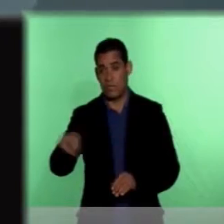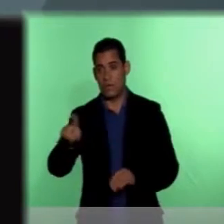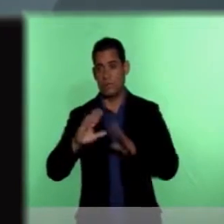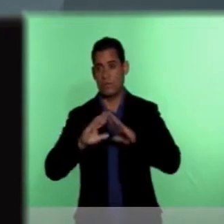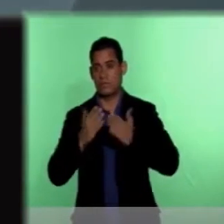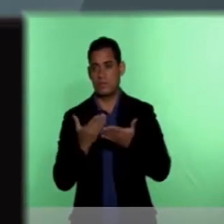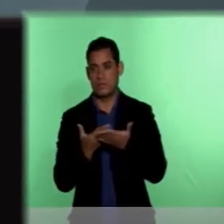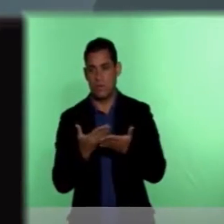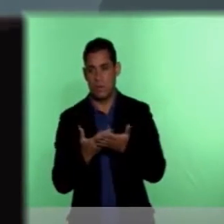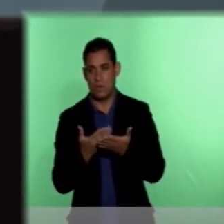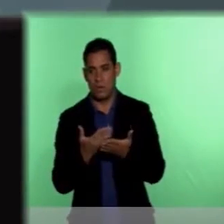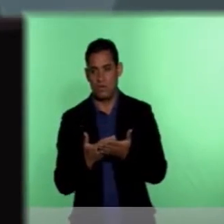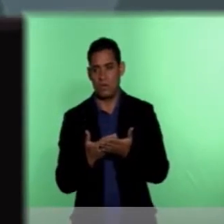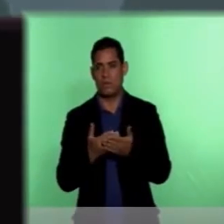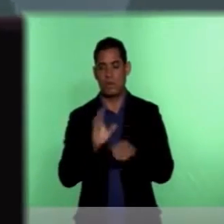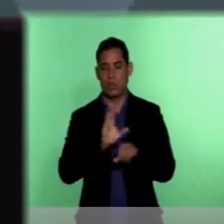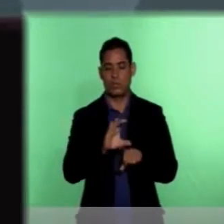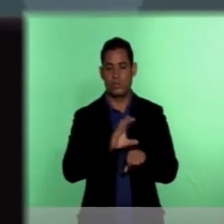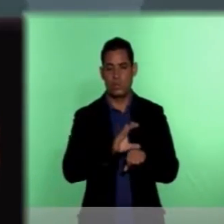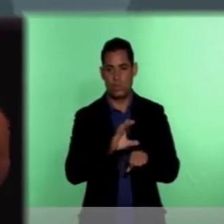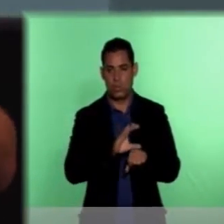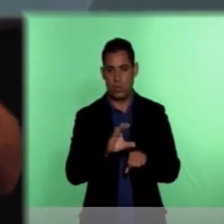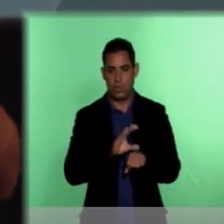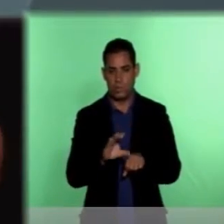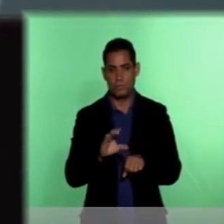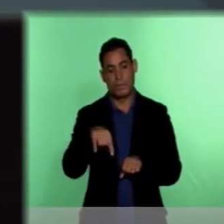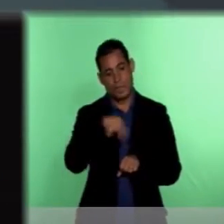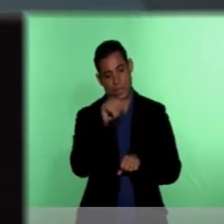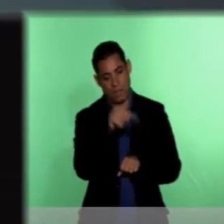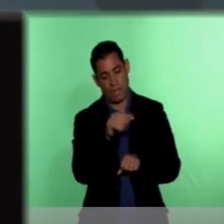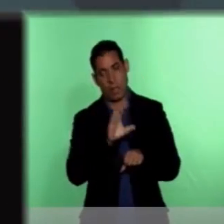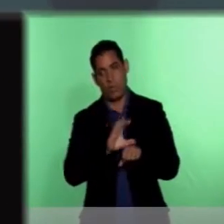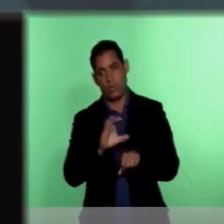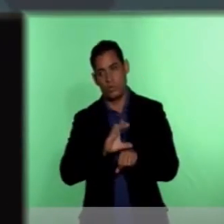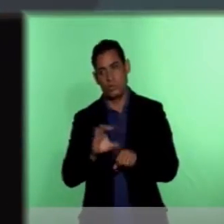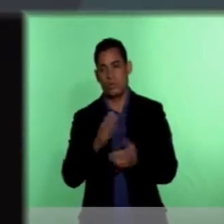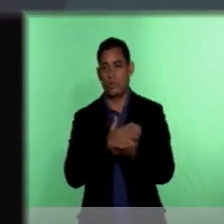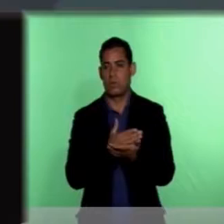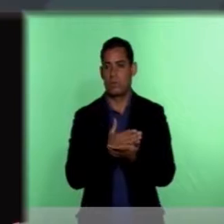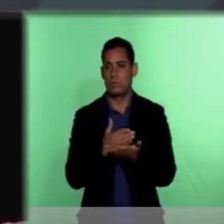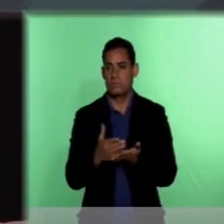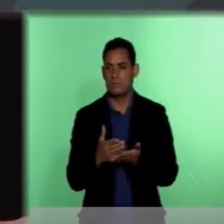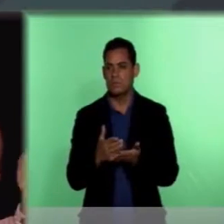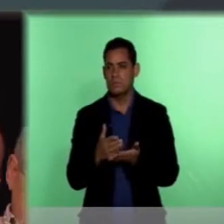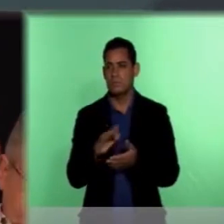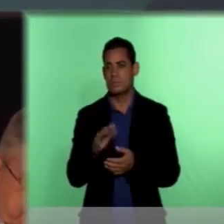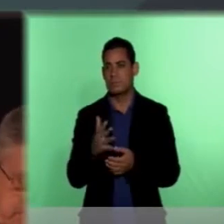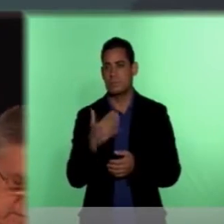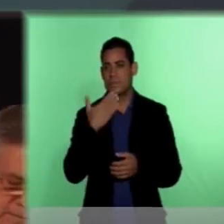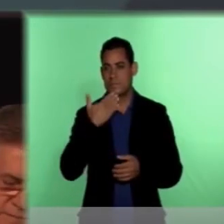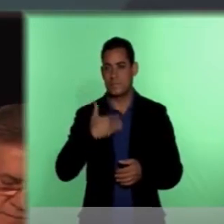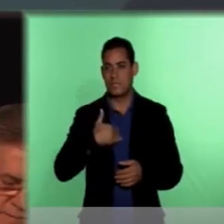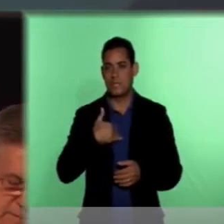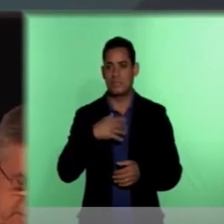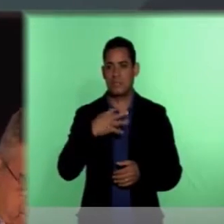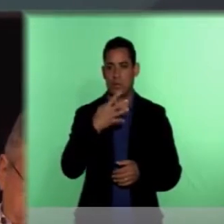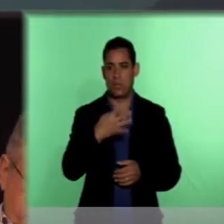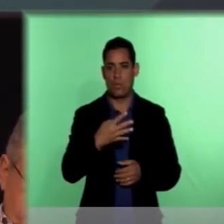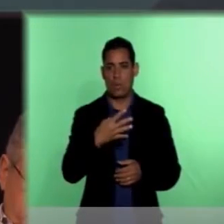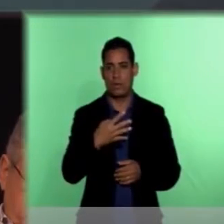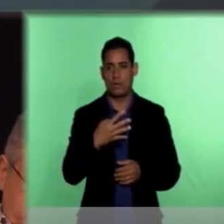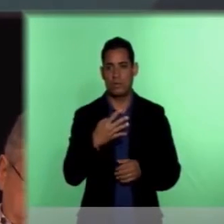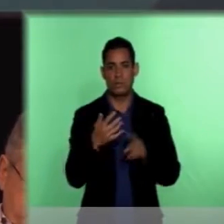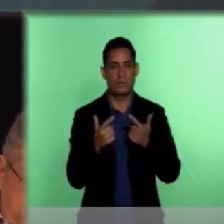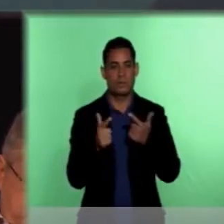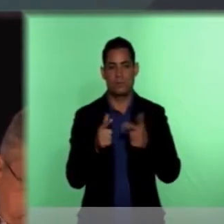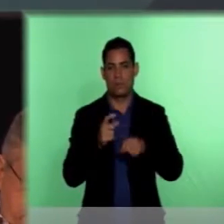vão para um cursinho. Esse cursinho, ele começa cerca de 4 horas da tarde e não tem hora